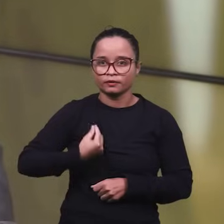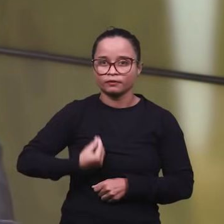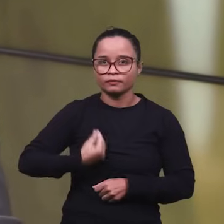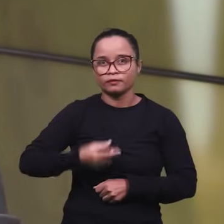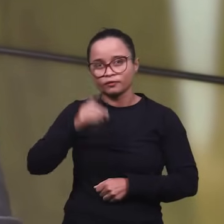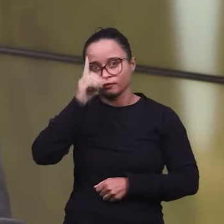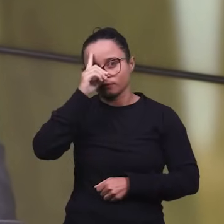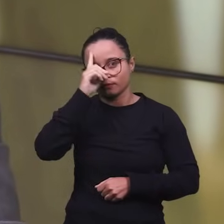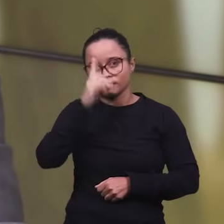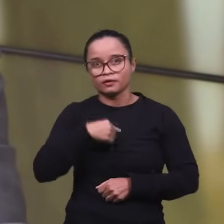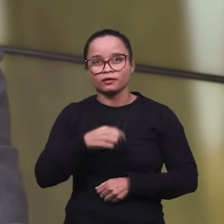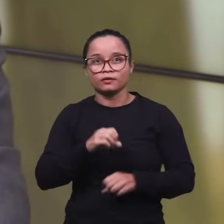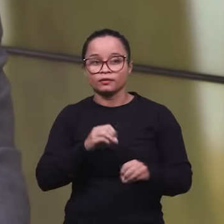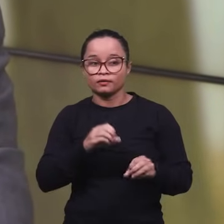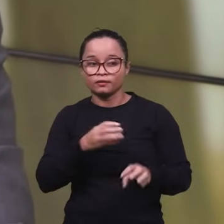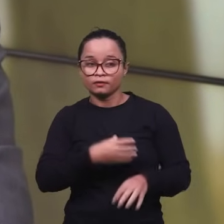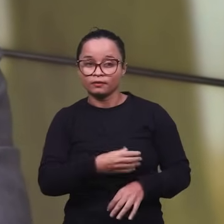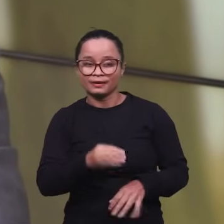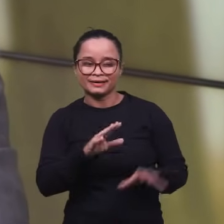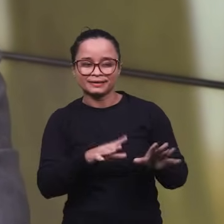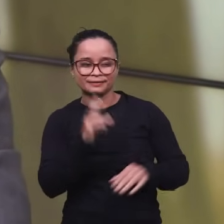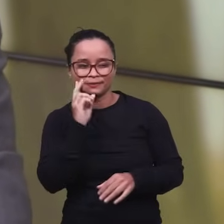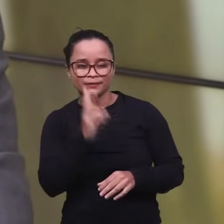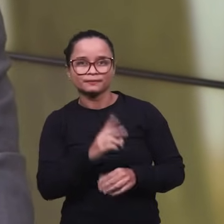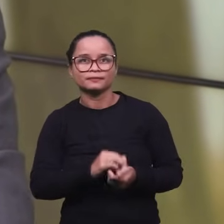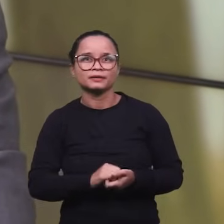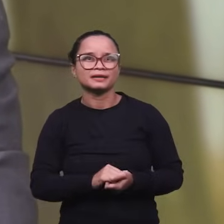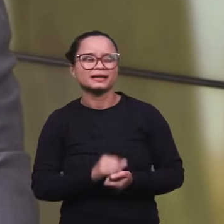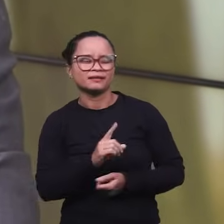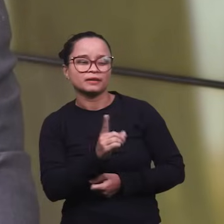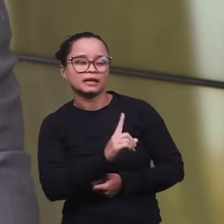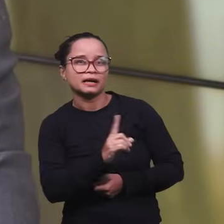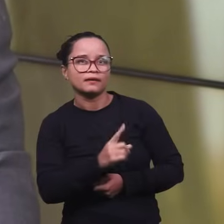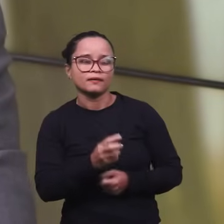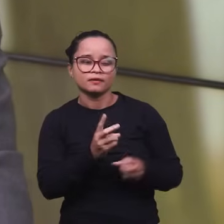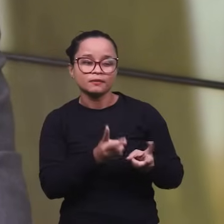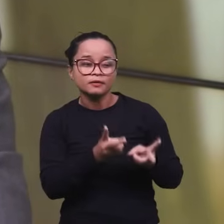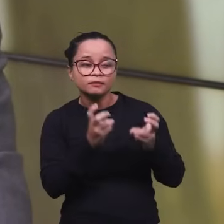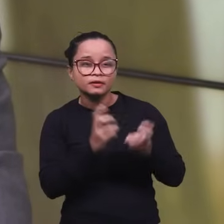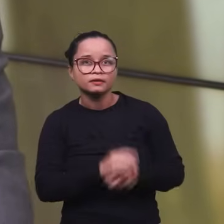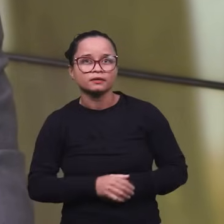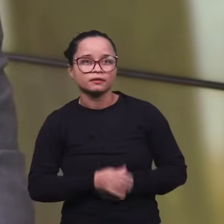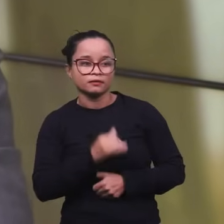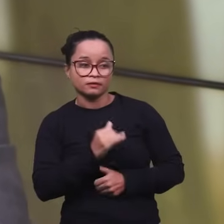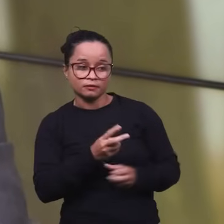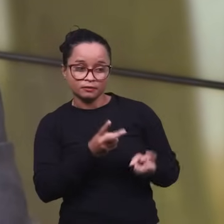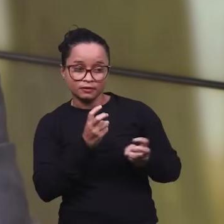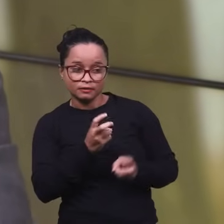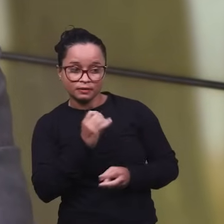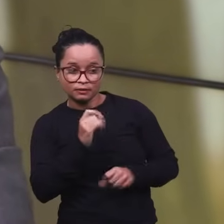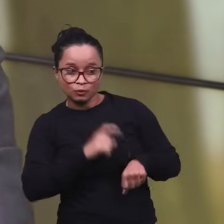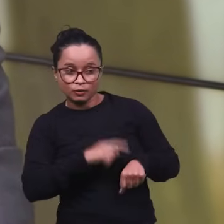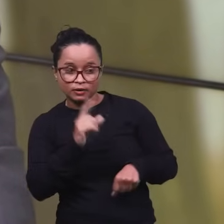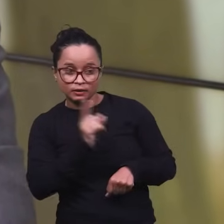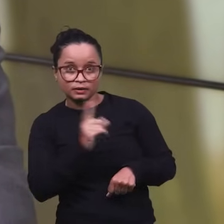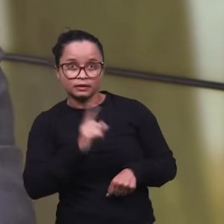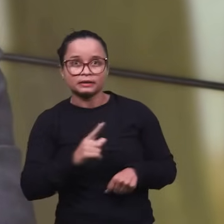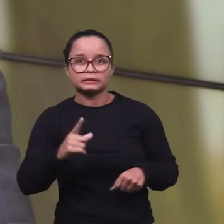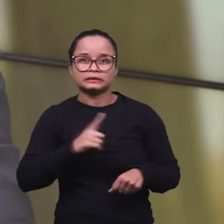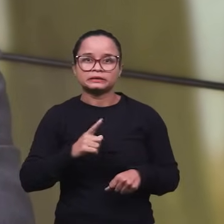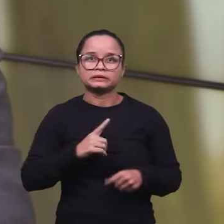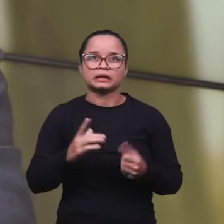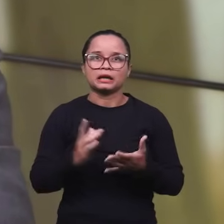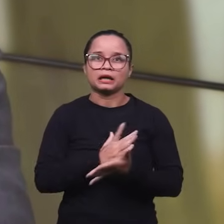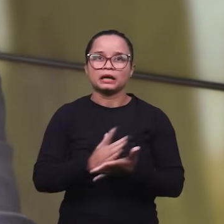dia a dia, né? Eu criei meus filhos assim. Às vezes você via situações que você tinha que dizer o não, mas percebia que se você dissesse o não naquela hora, ia